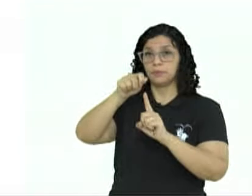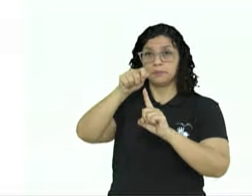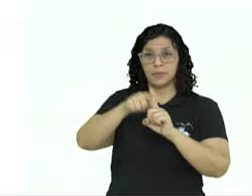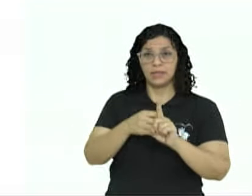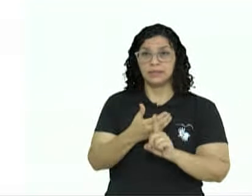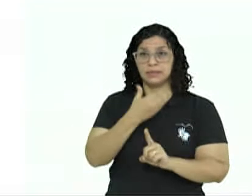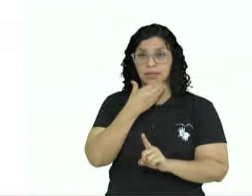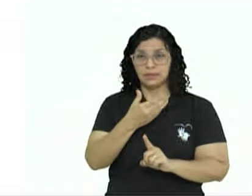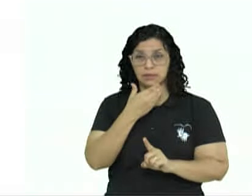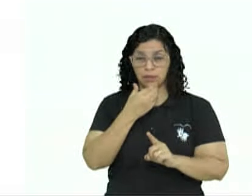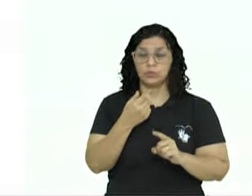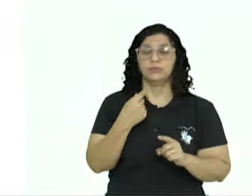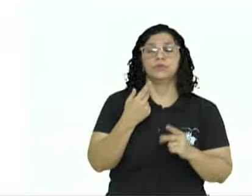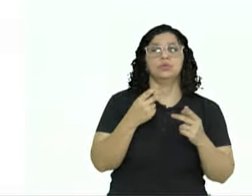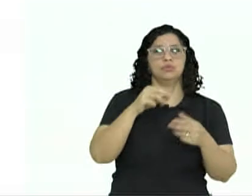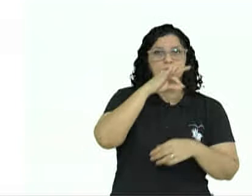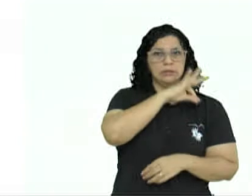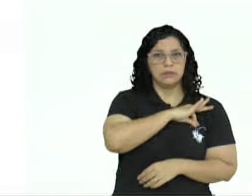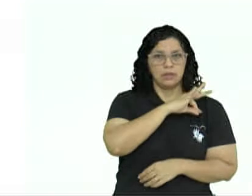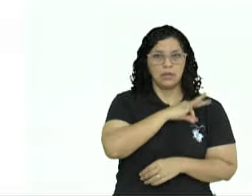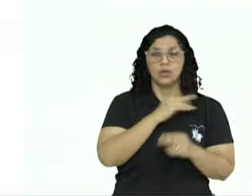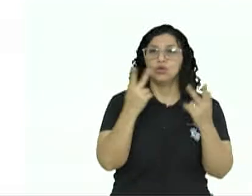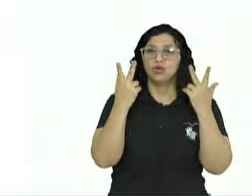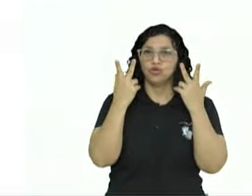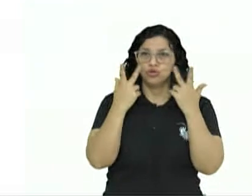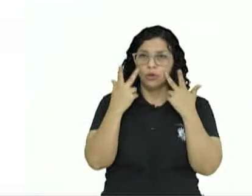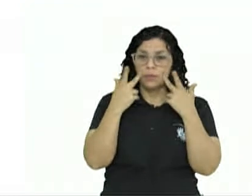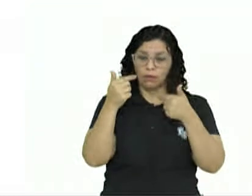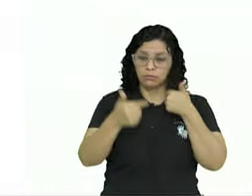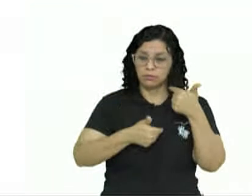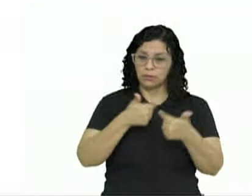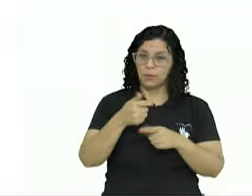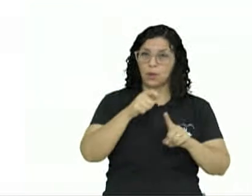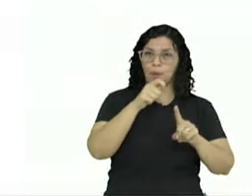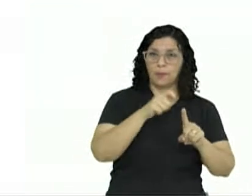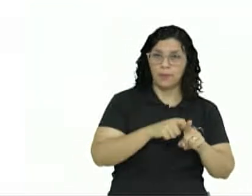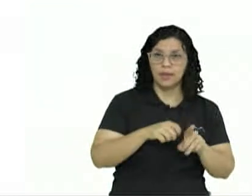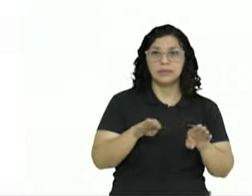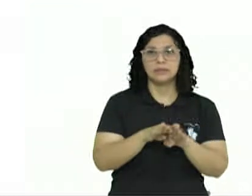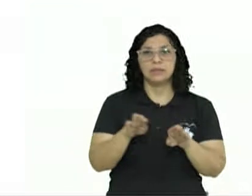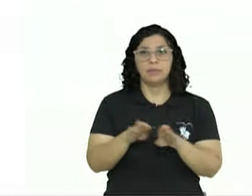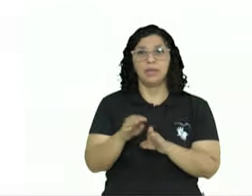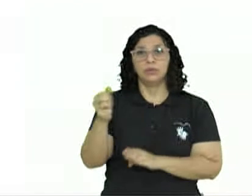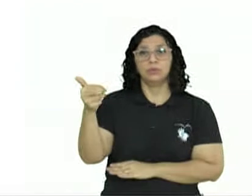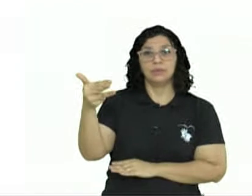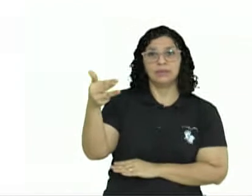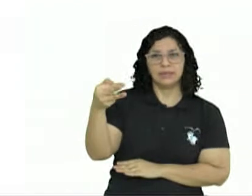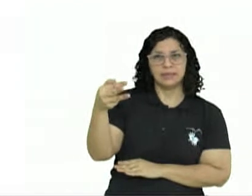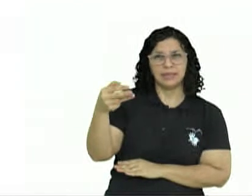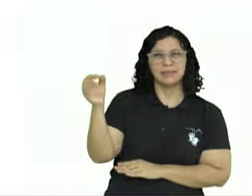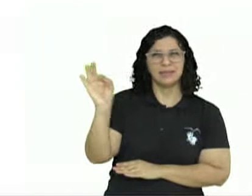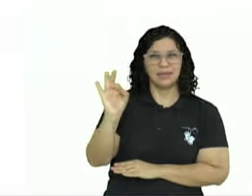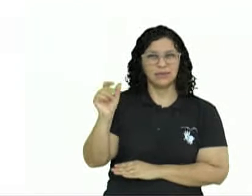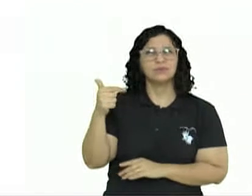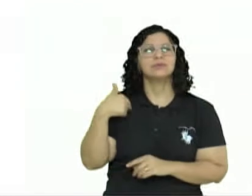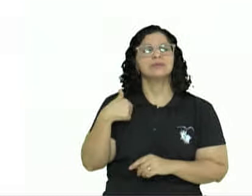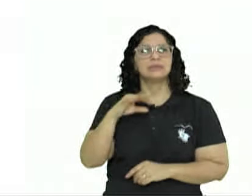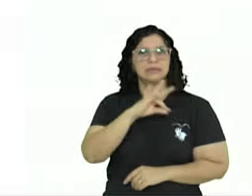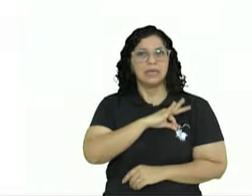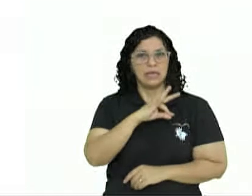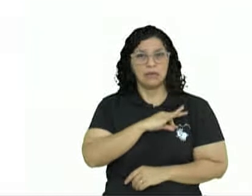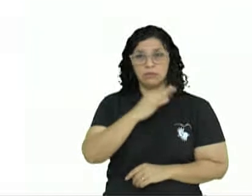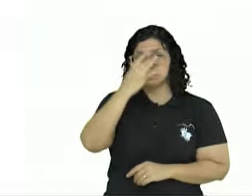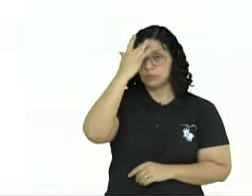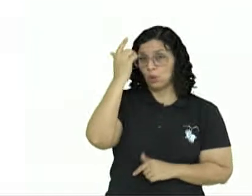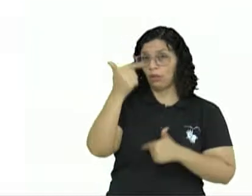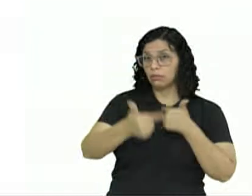O salário normal, né, do mês trabalhado e o 13º salário. Se a pessoa trabalhou um